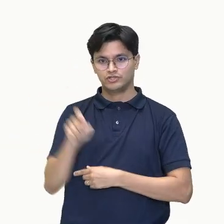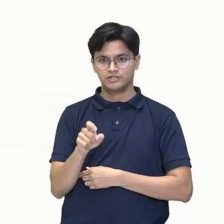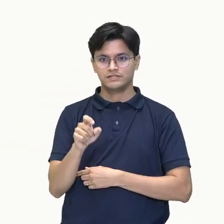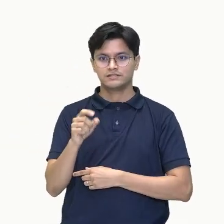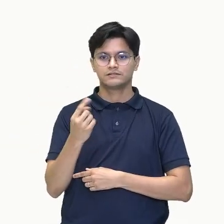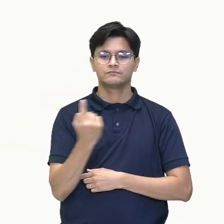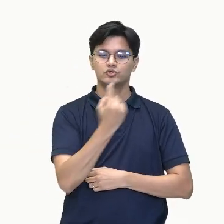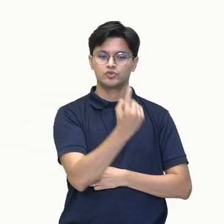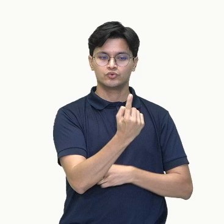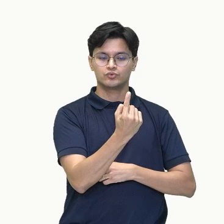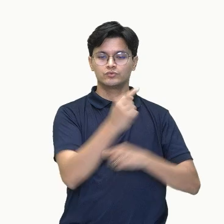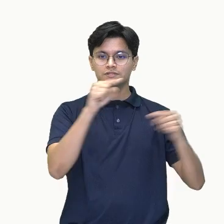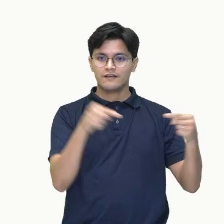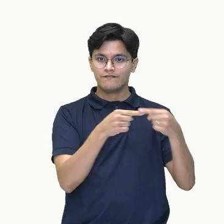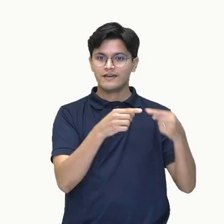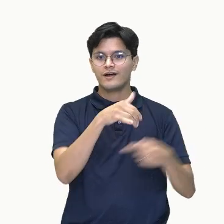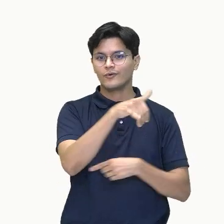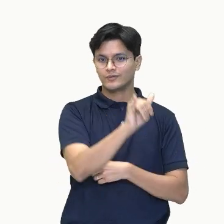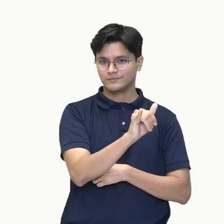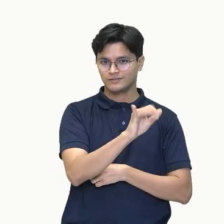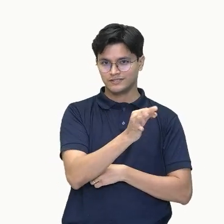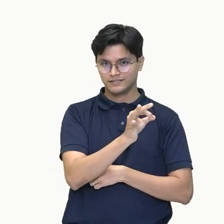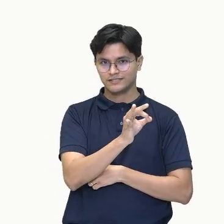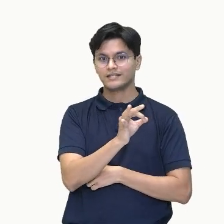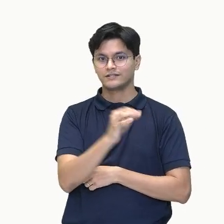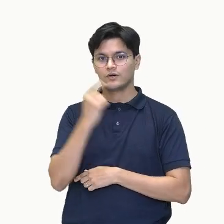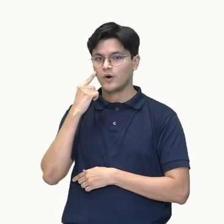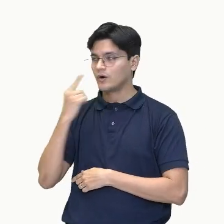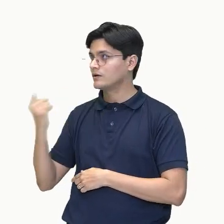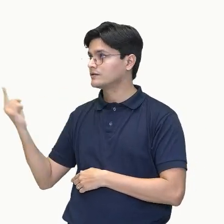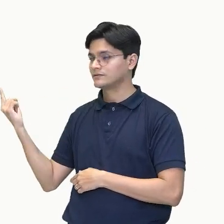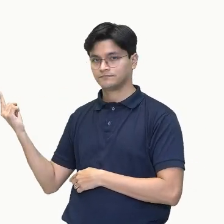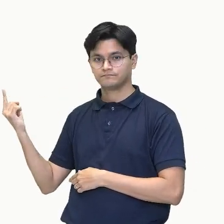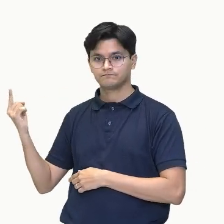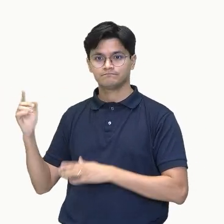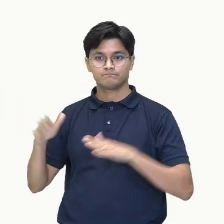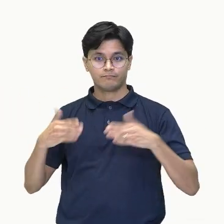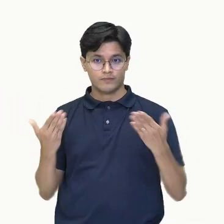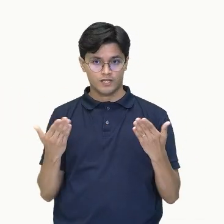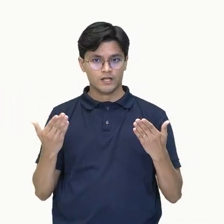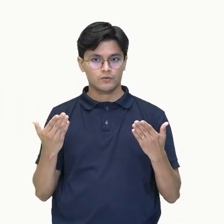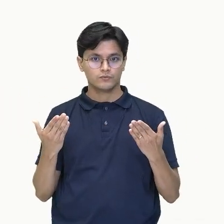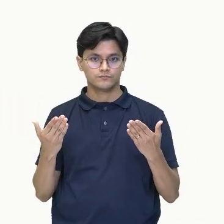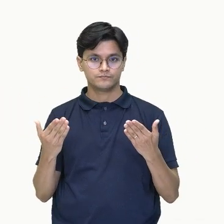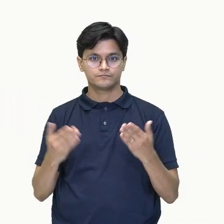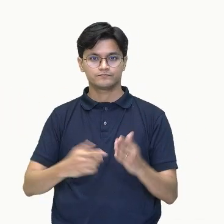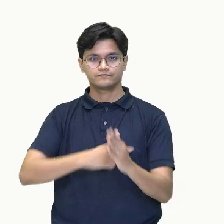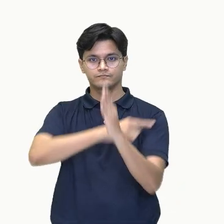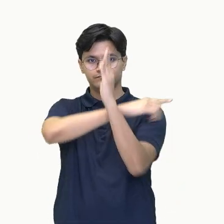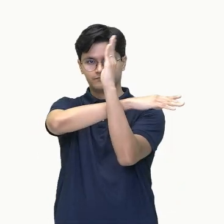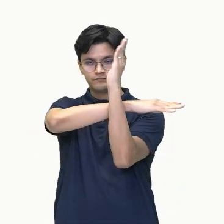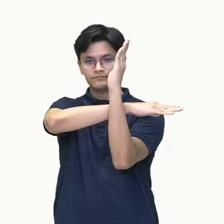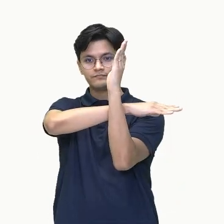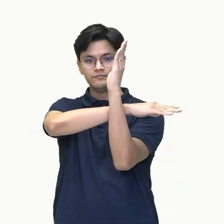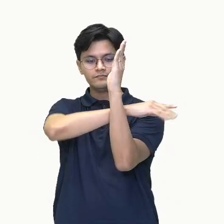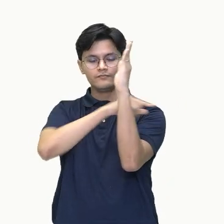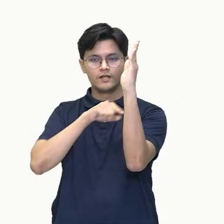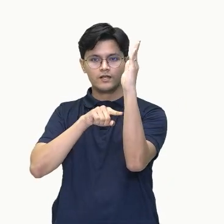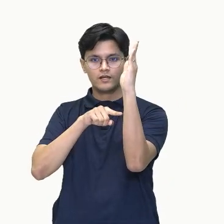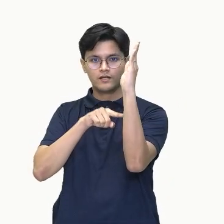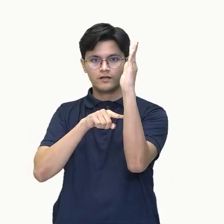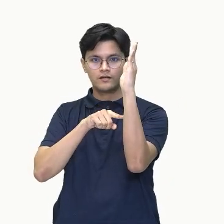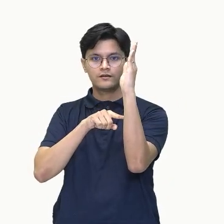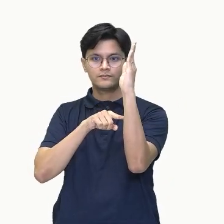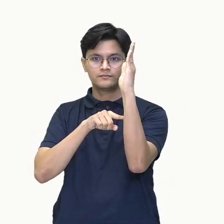próximo. Então, eu vou aqui no menos 2, no X,